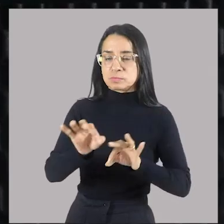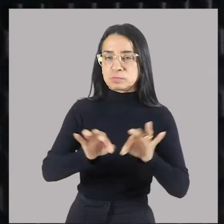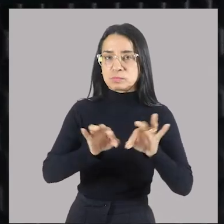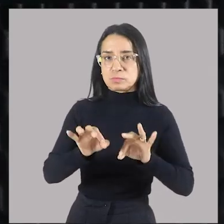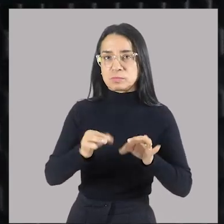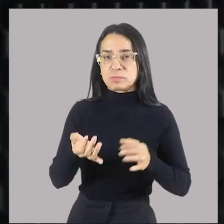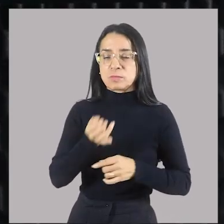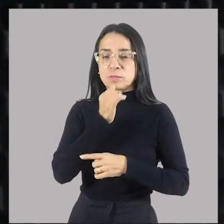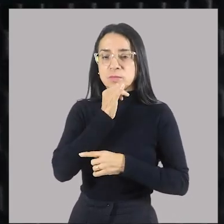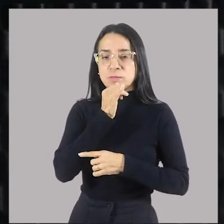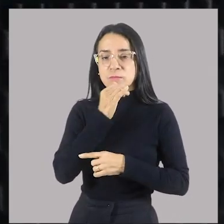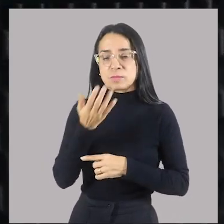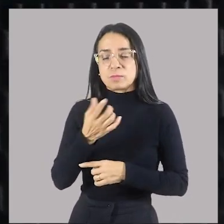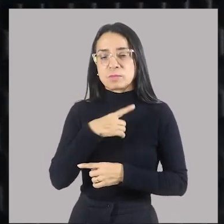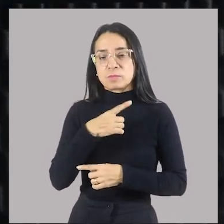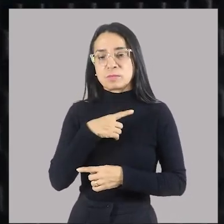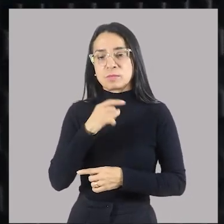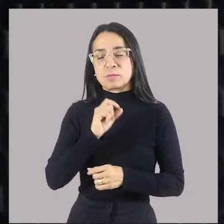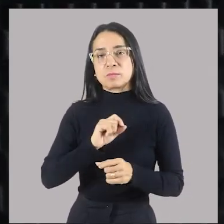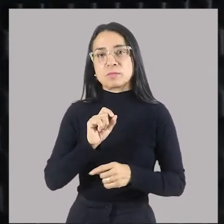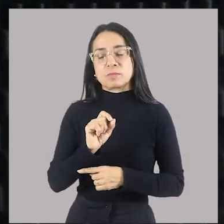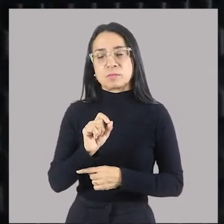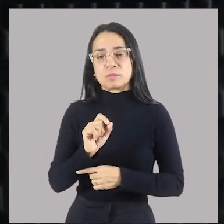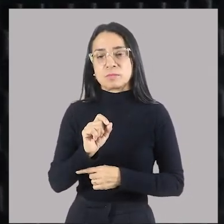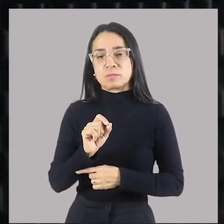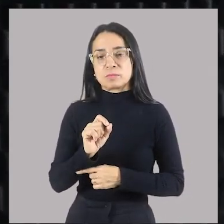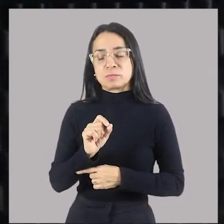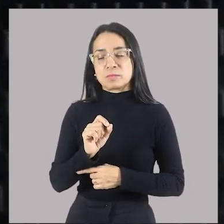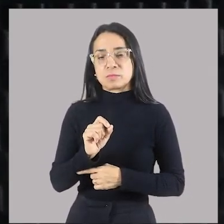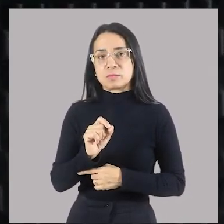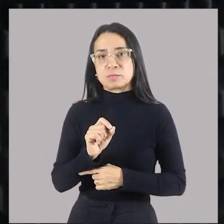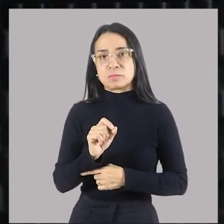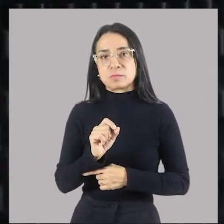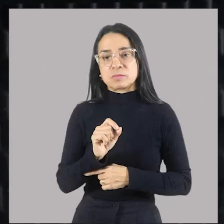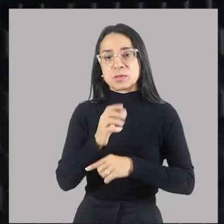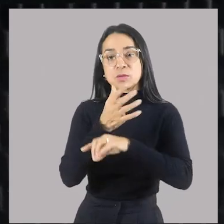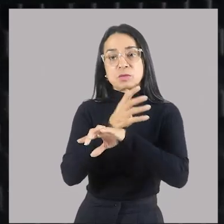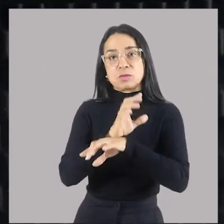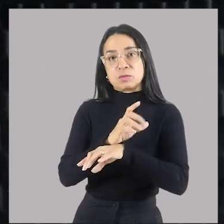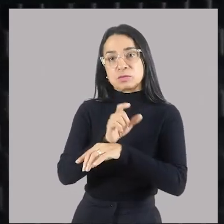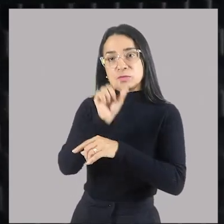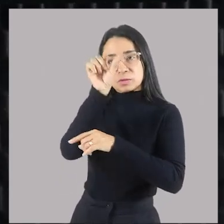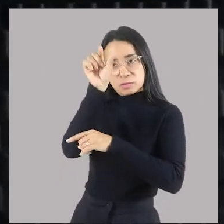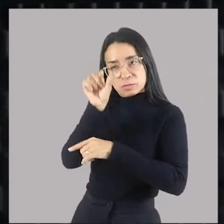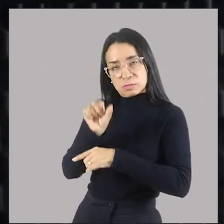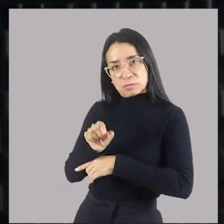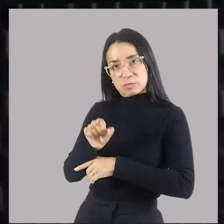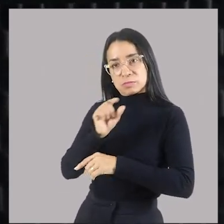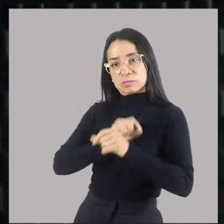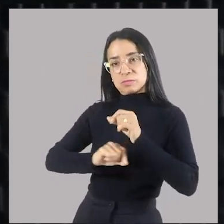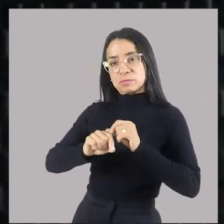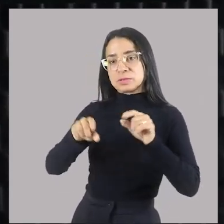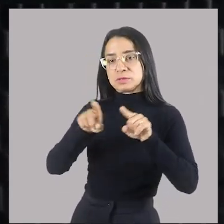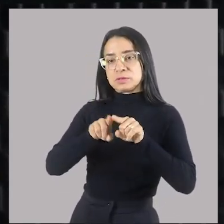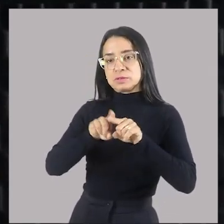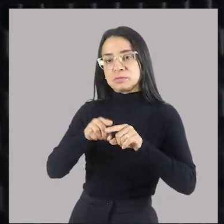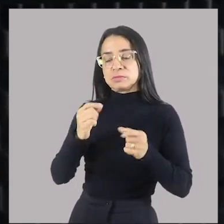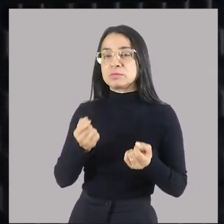Como exemplo a gente pode citar os ossos das vértebras, certo? E